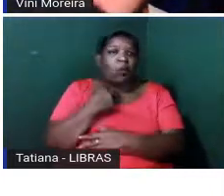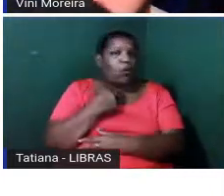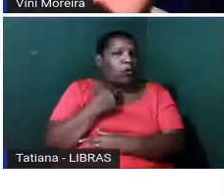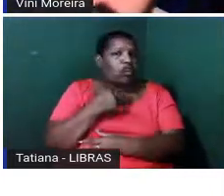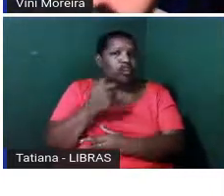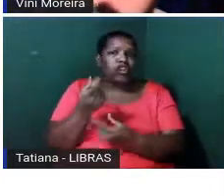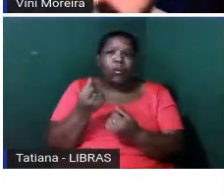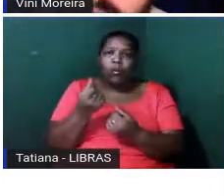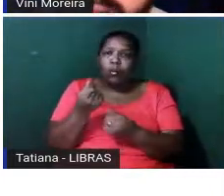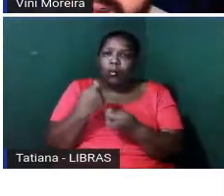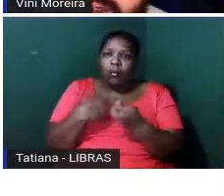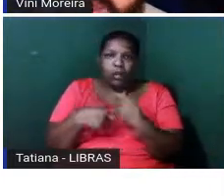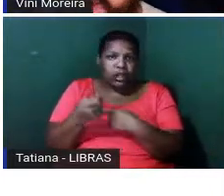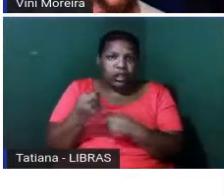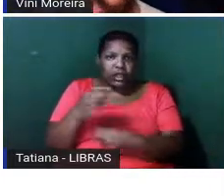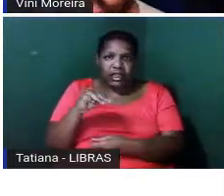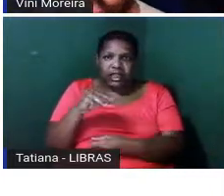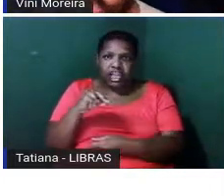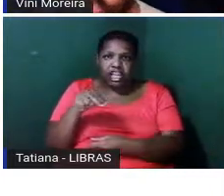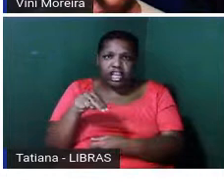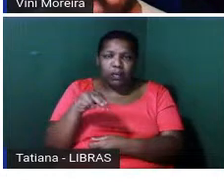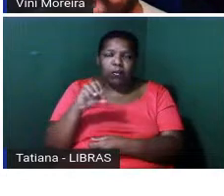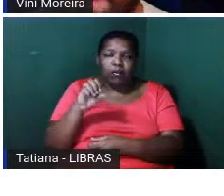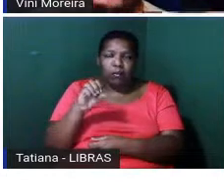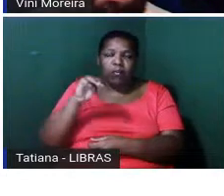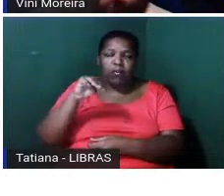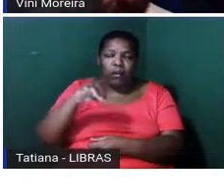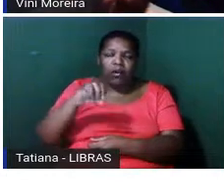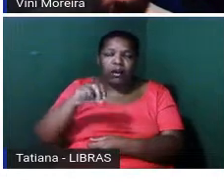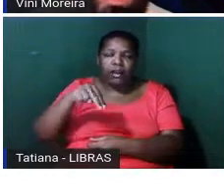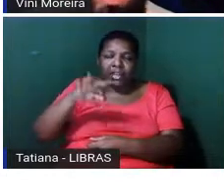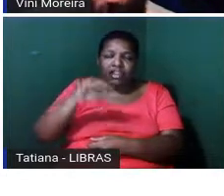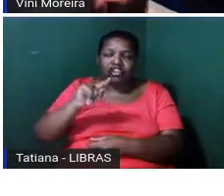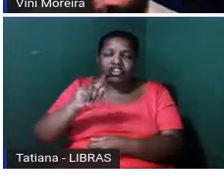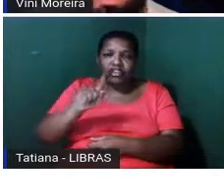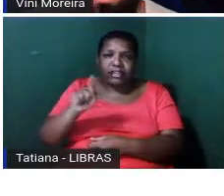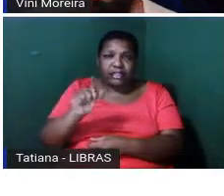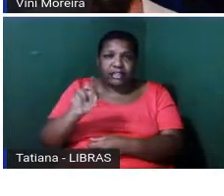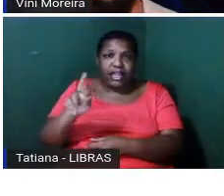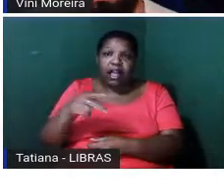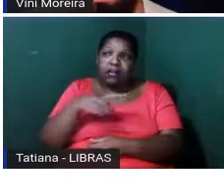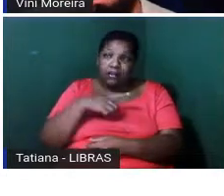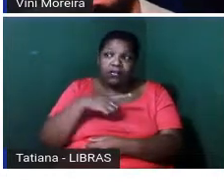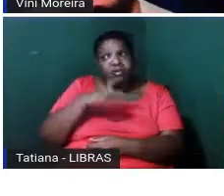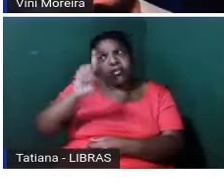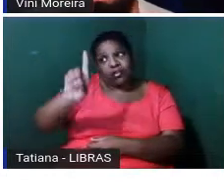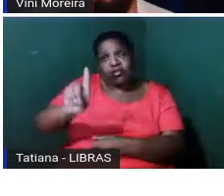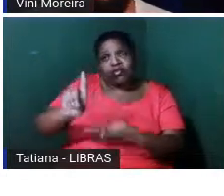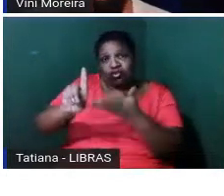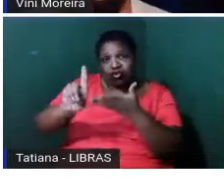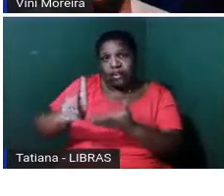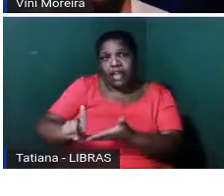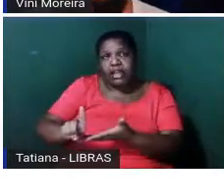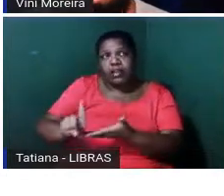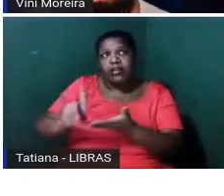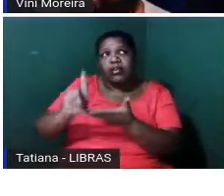mas muitas vezes você tem o direito você tem